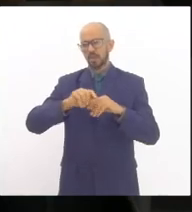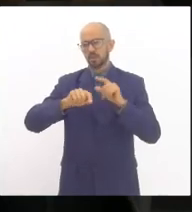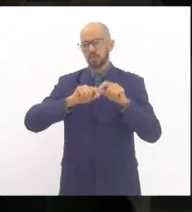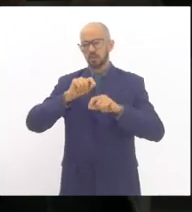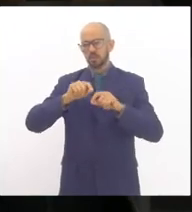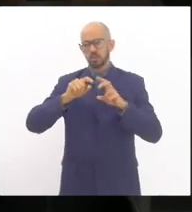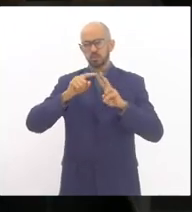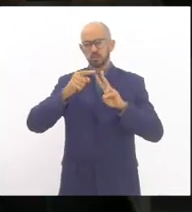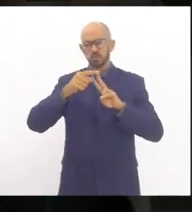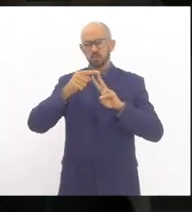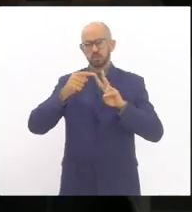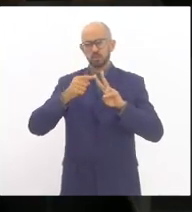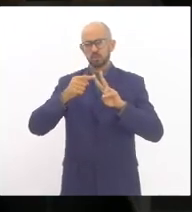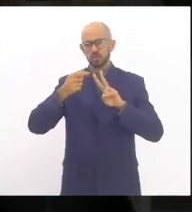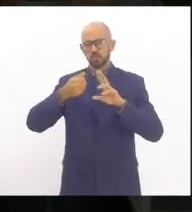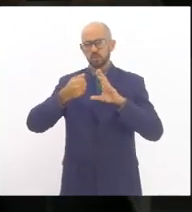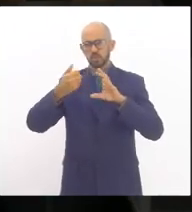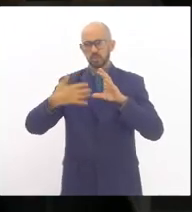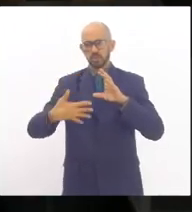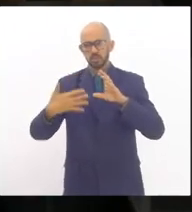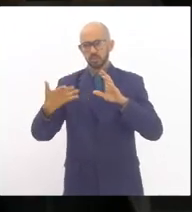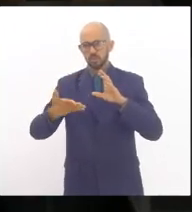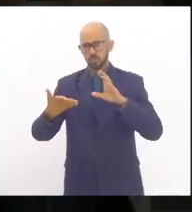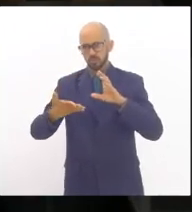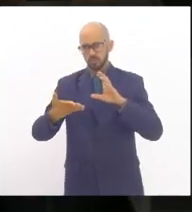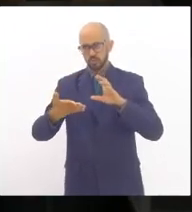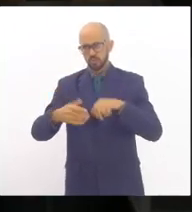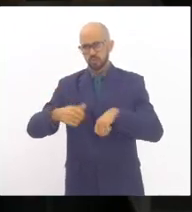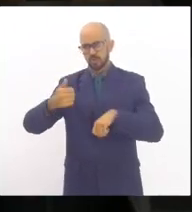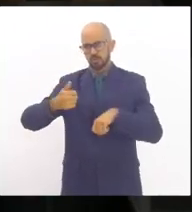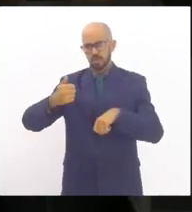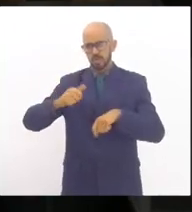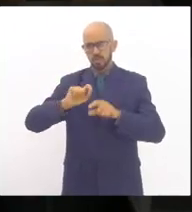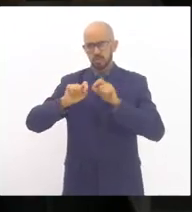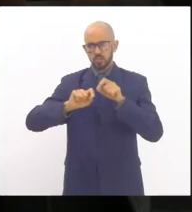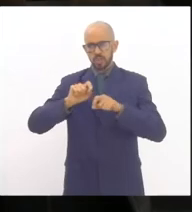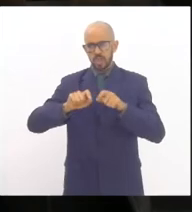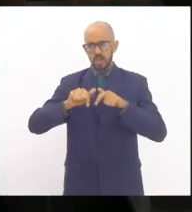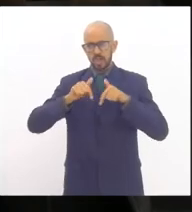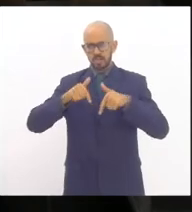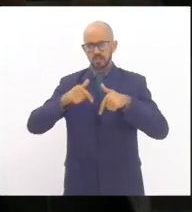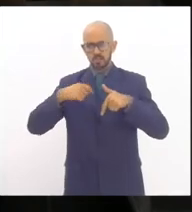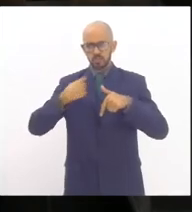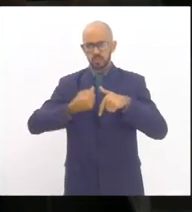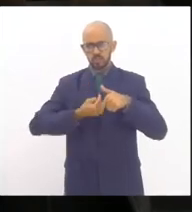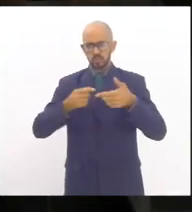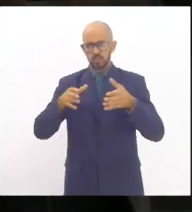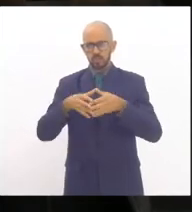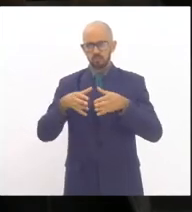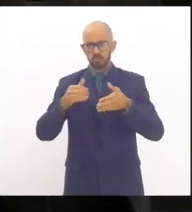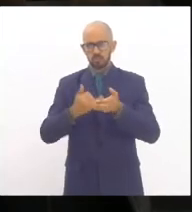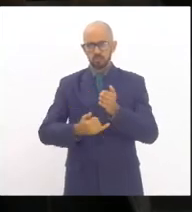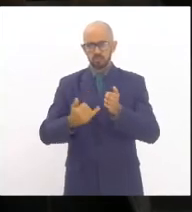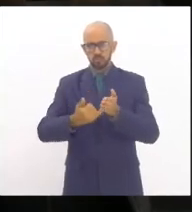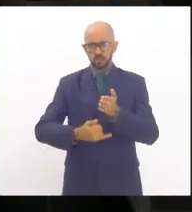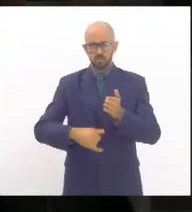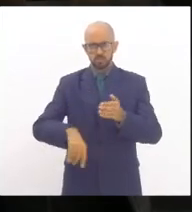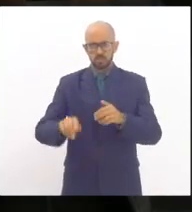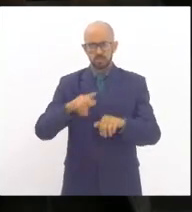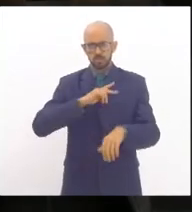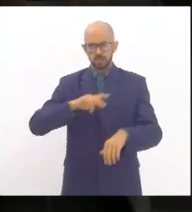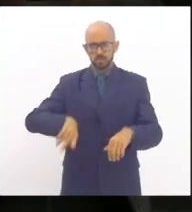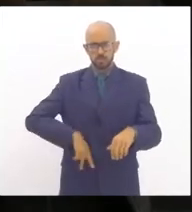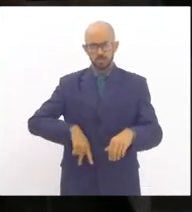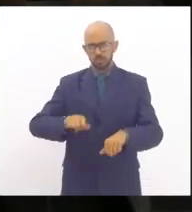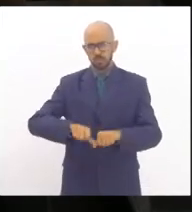dois aspectos hoje um a iniciativa da nossa comissão de tributação presidida pelo